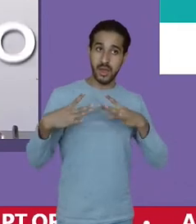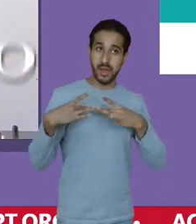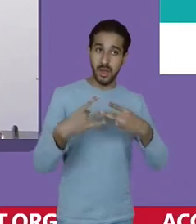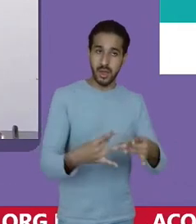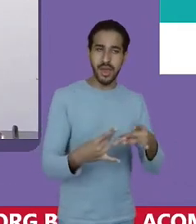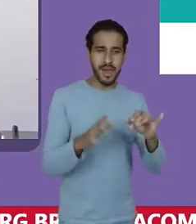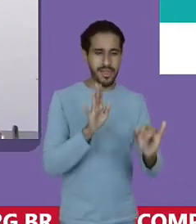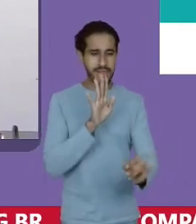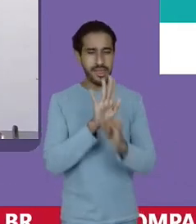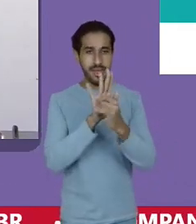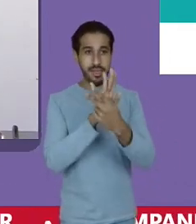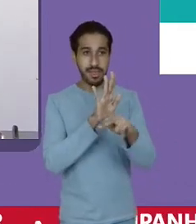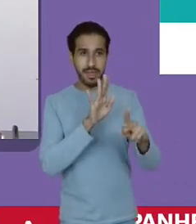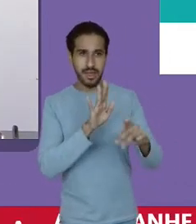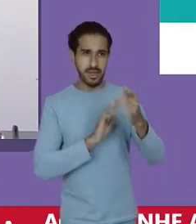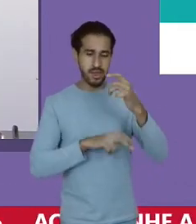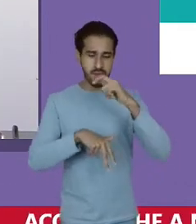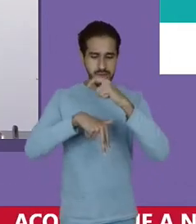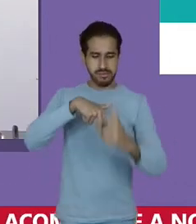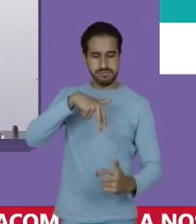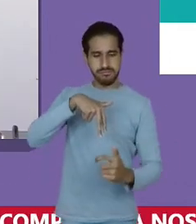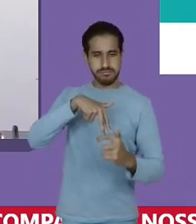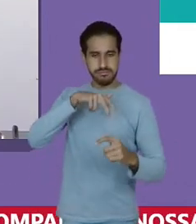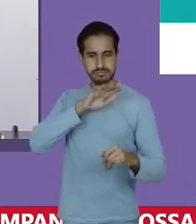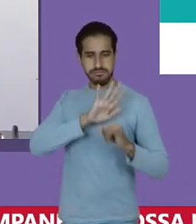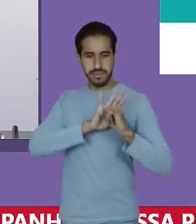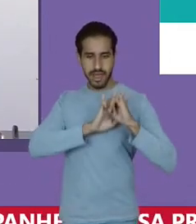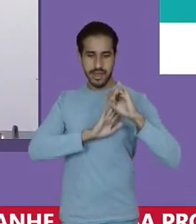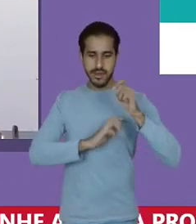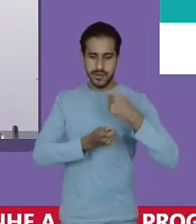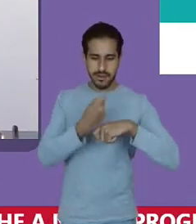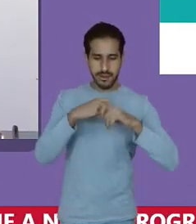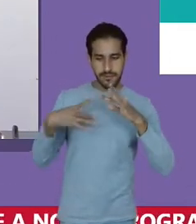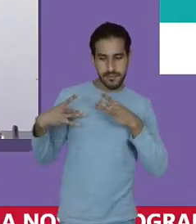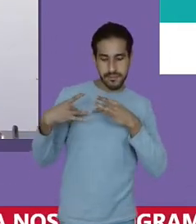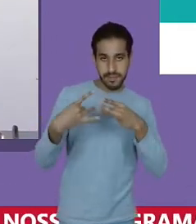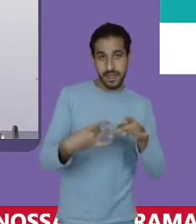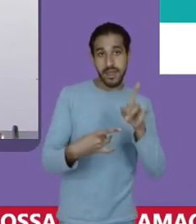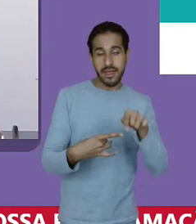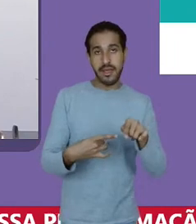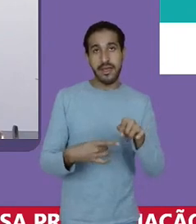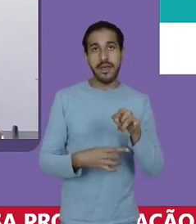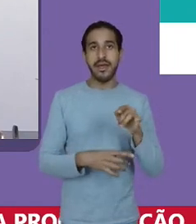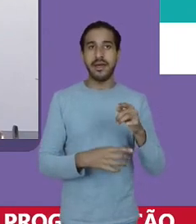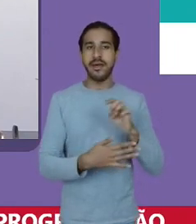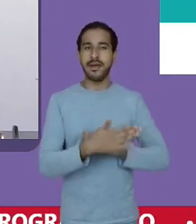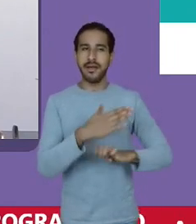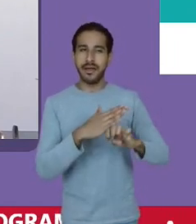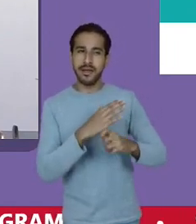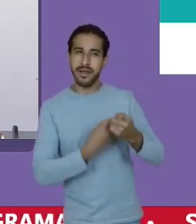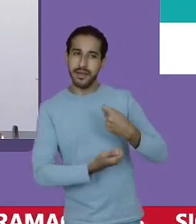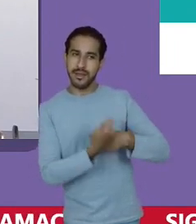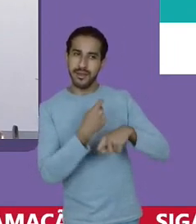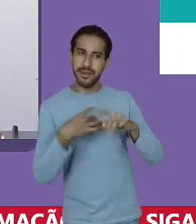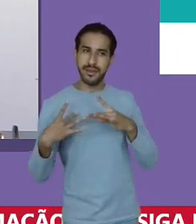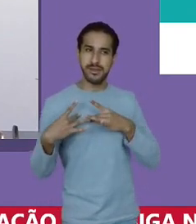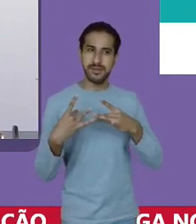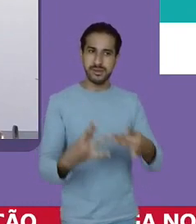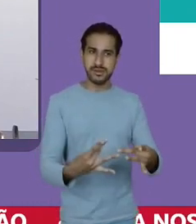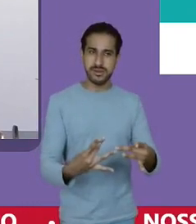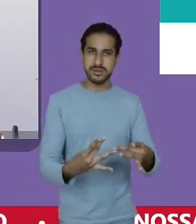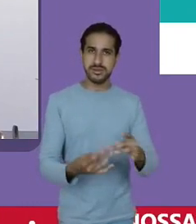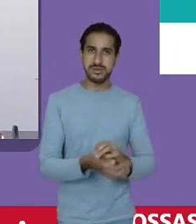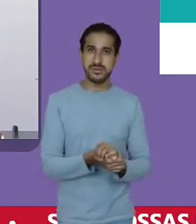Então, a identidade do sujeito fundamental da economia solidária são os empreendimentos econômicos